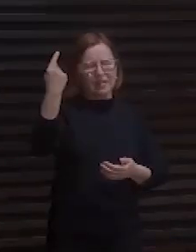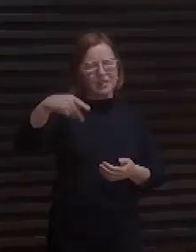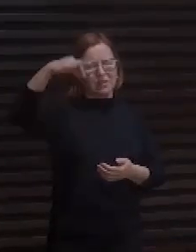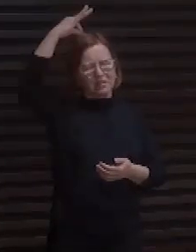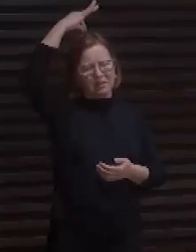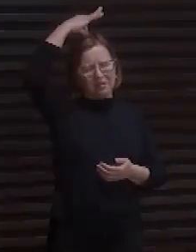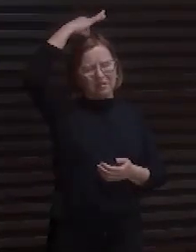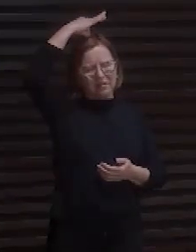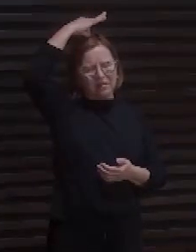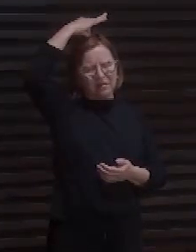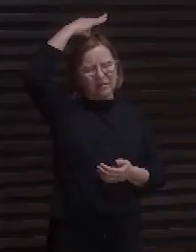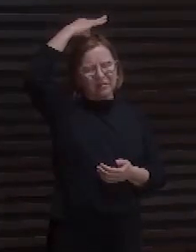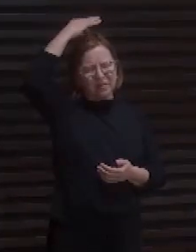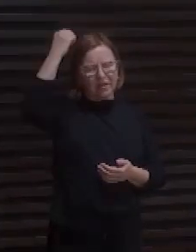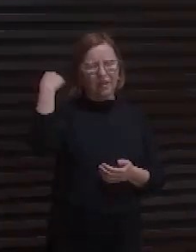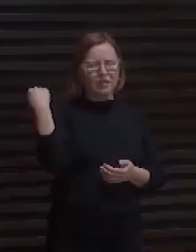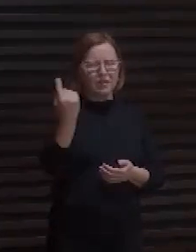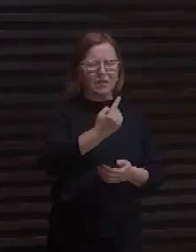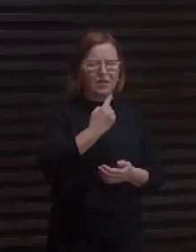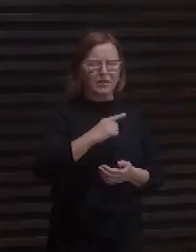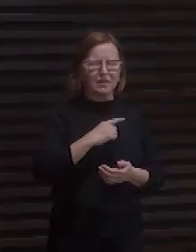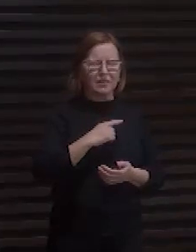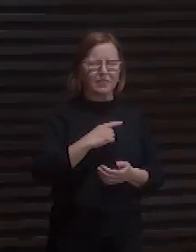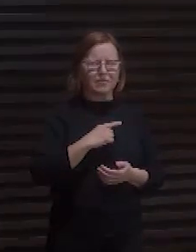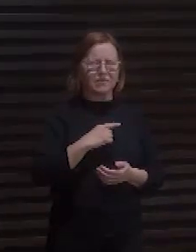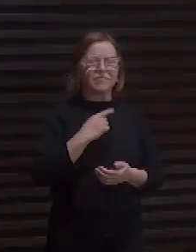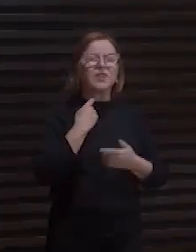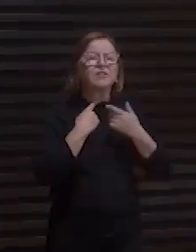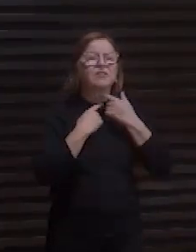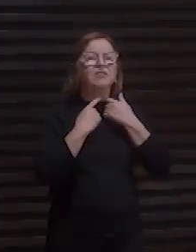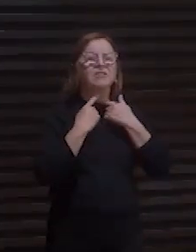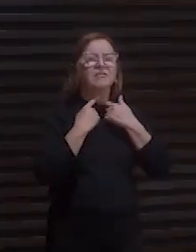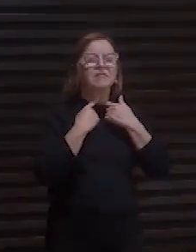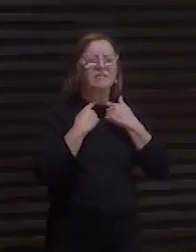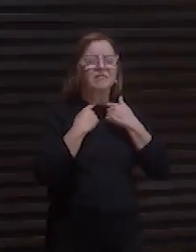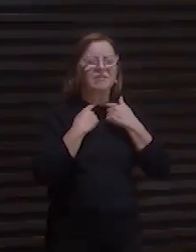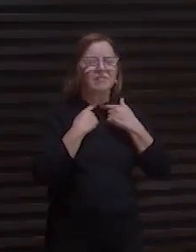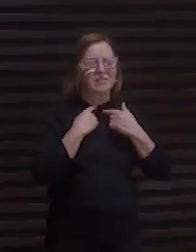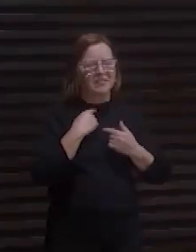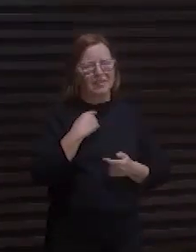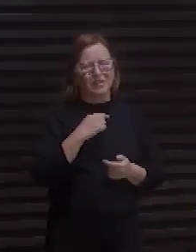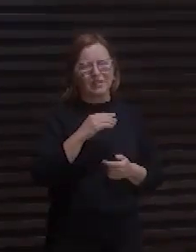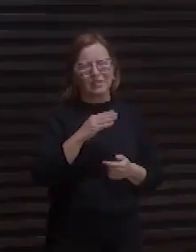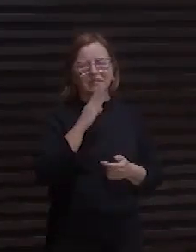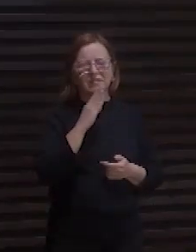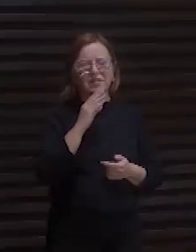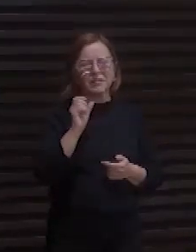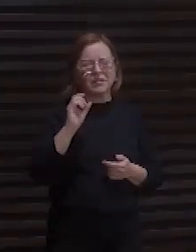Espírito, nós tenhamos sede e fome da palavra de Deus e as nossas mentes